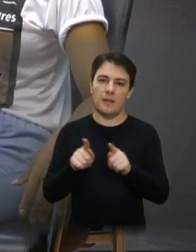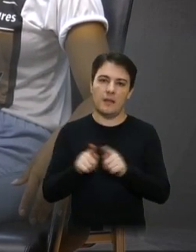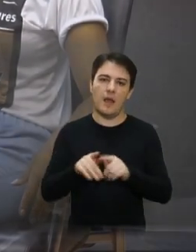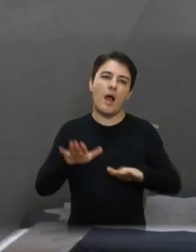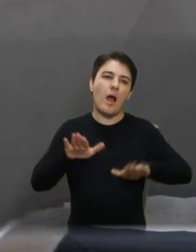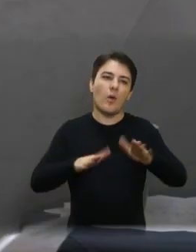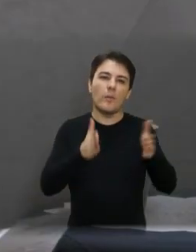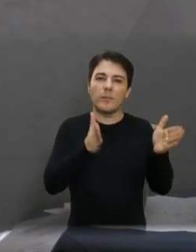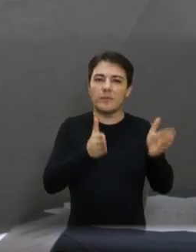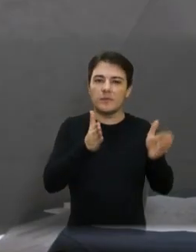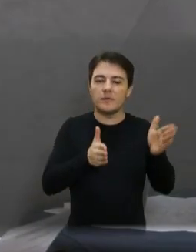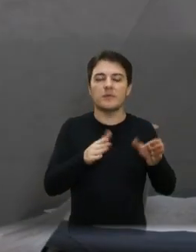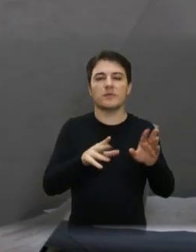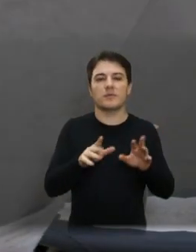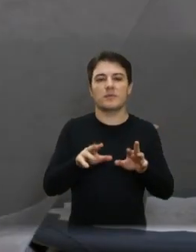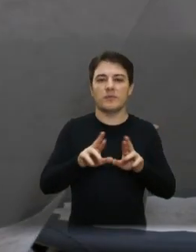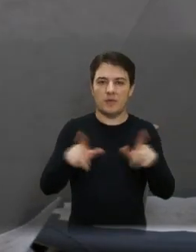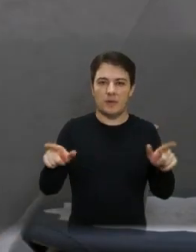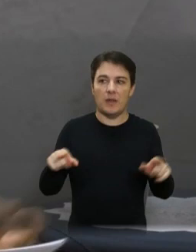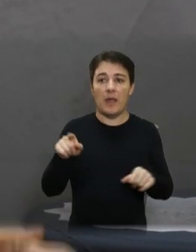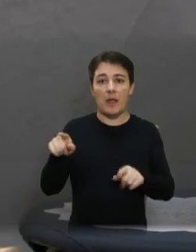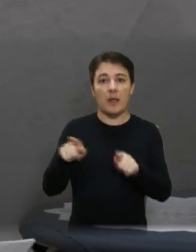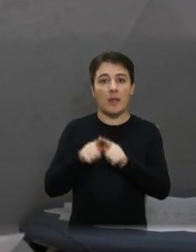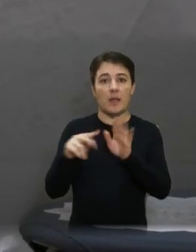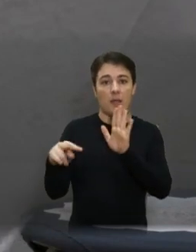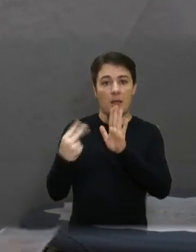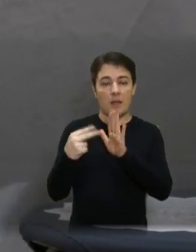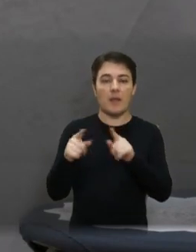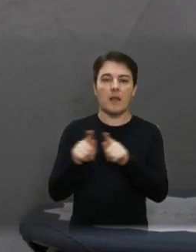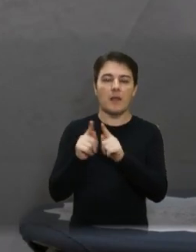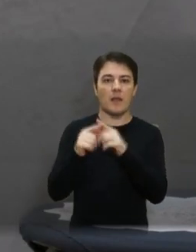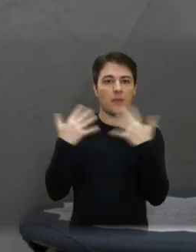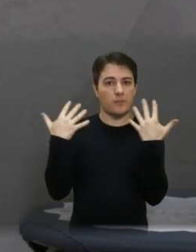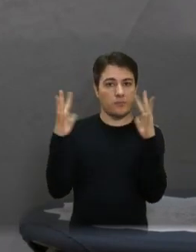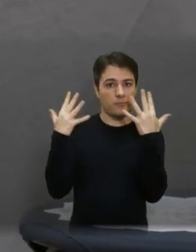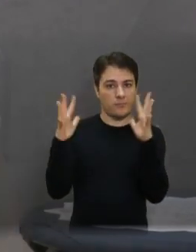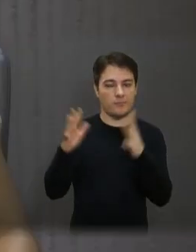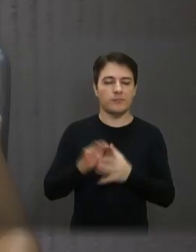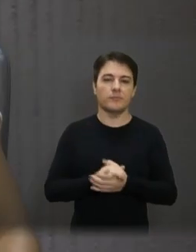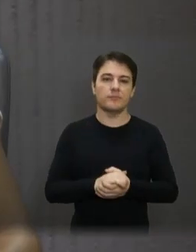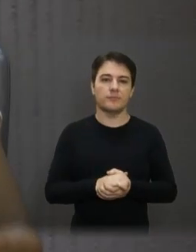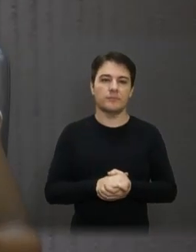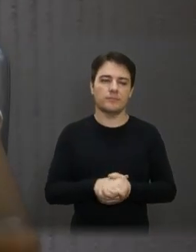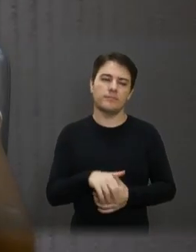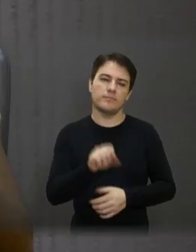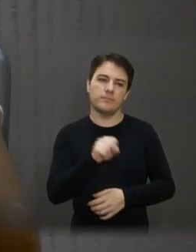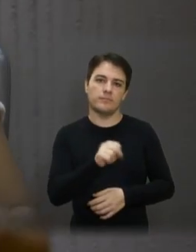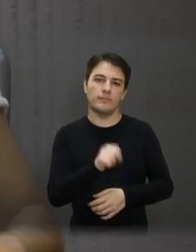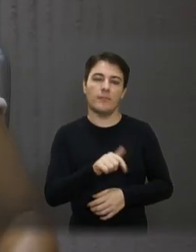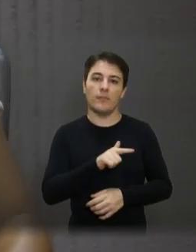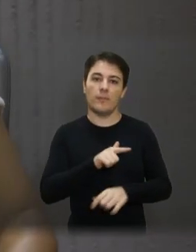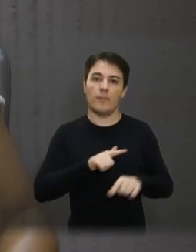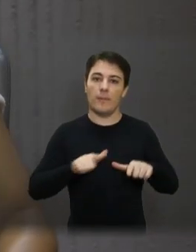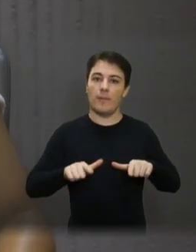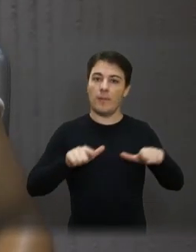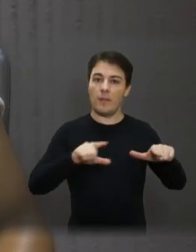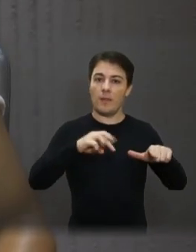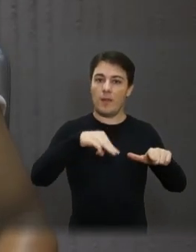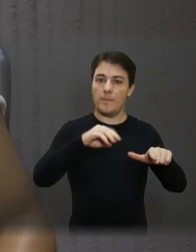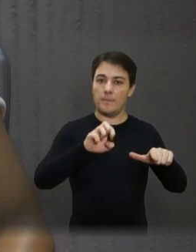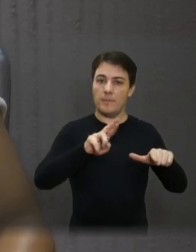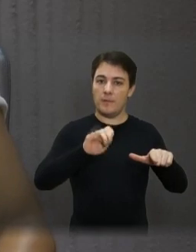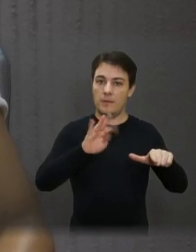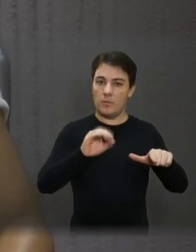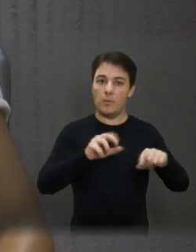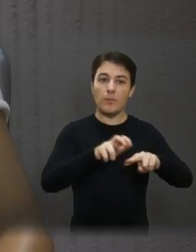períodos diferentes ele também foi reconhecido e homenageado pela vereadora Sem dúvida nós fizemos o título de honra ao mérito para